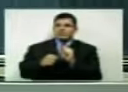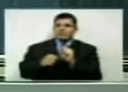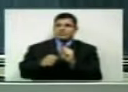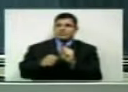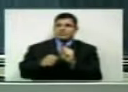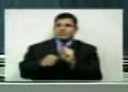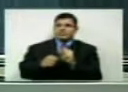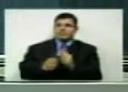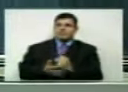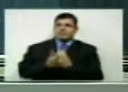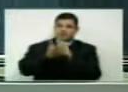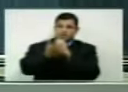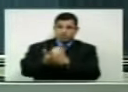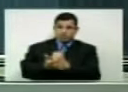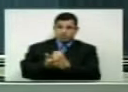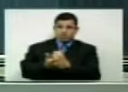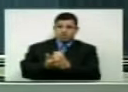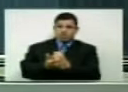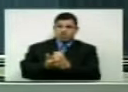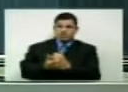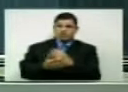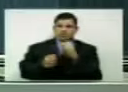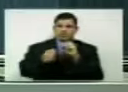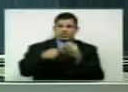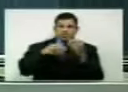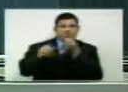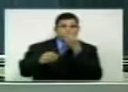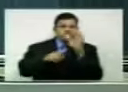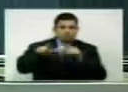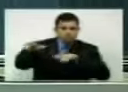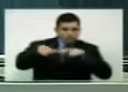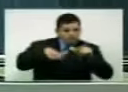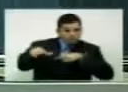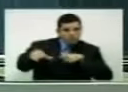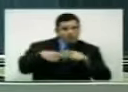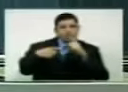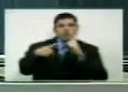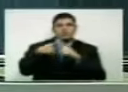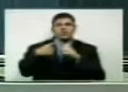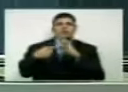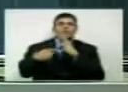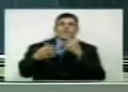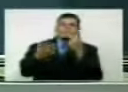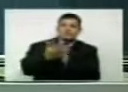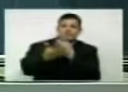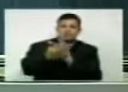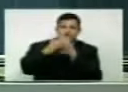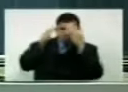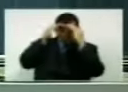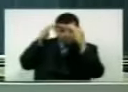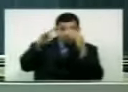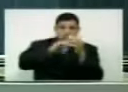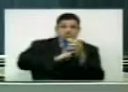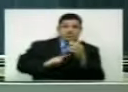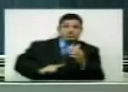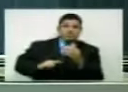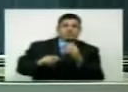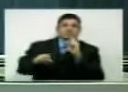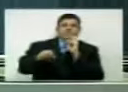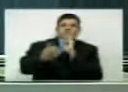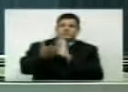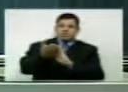a colaboração. E colaboração, às vezes, é reconhecer um erro e alertar o governador.